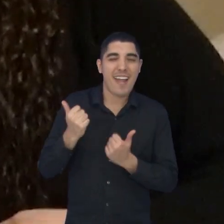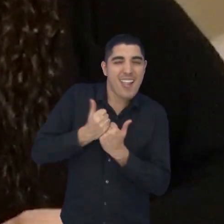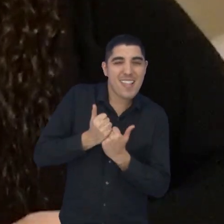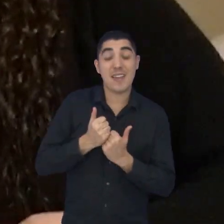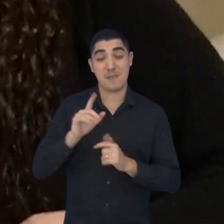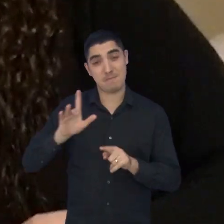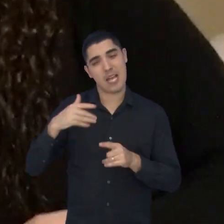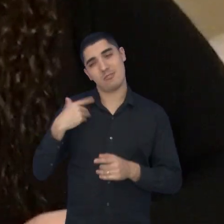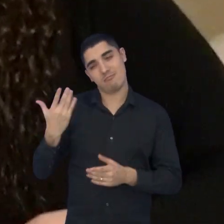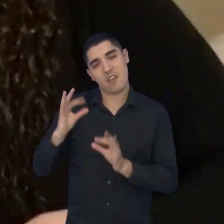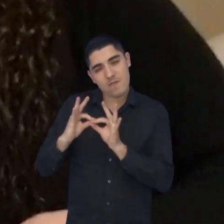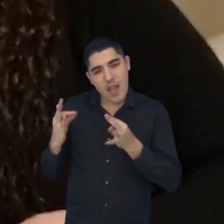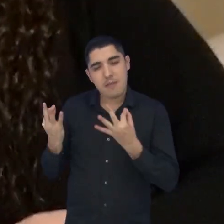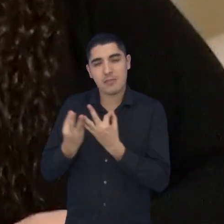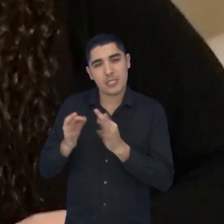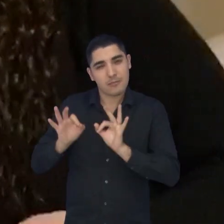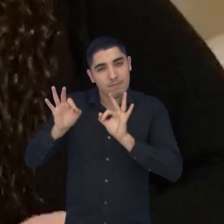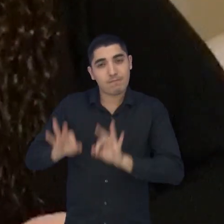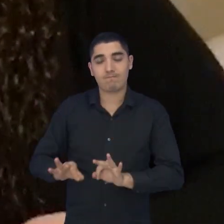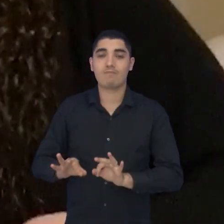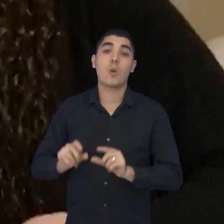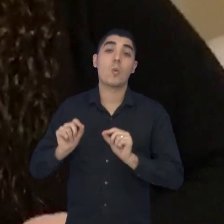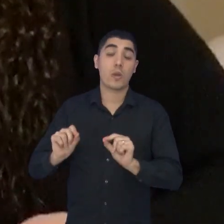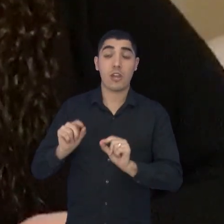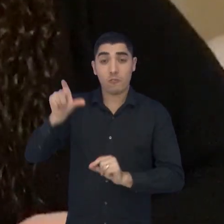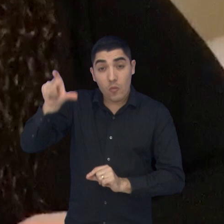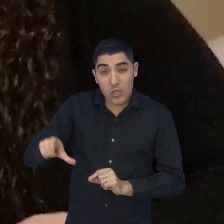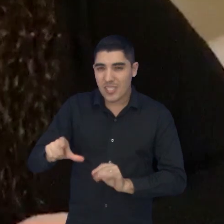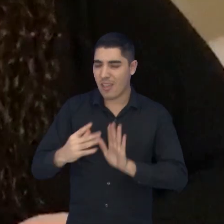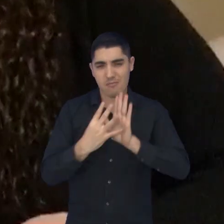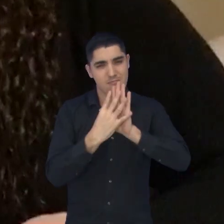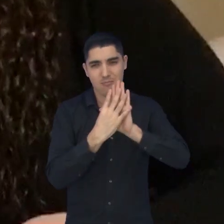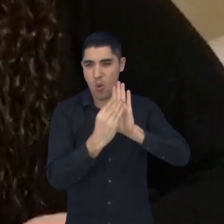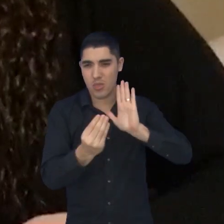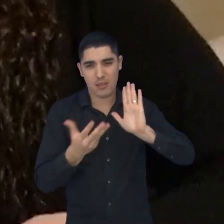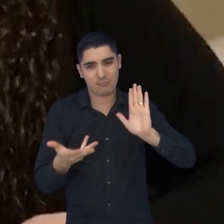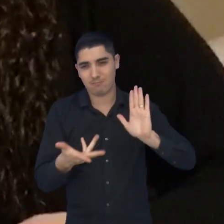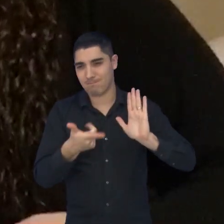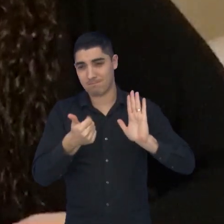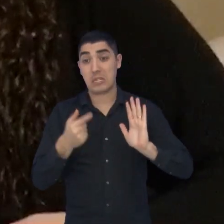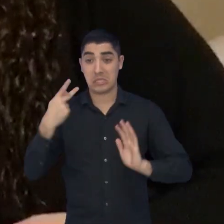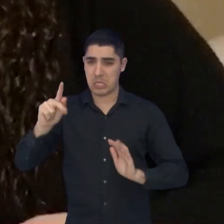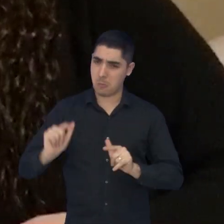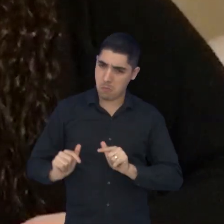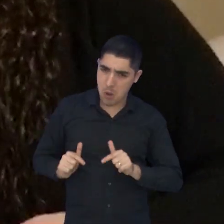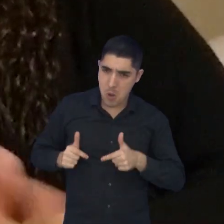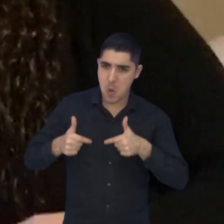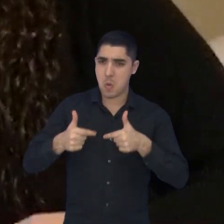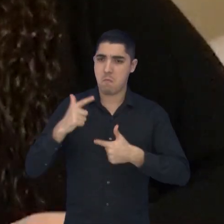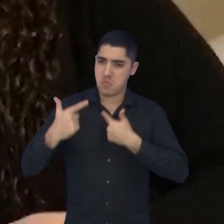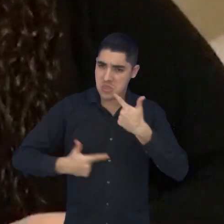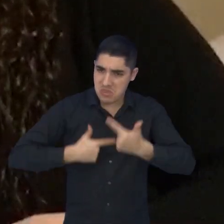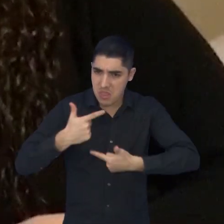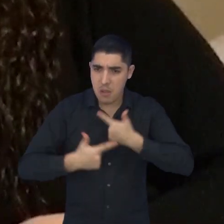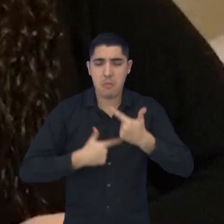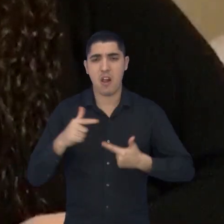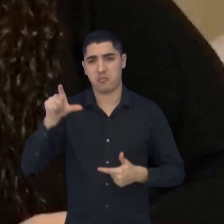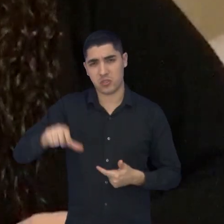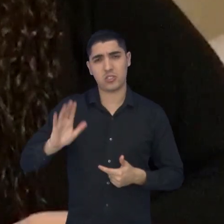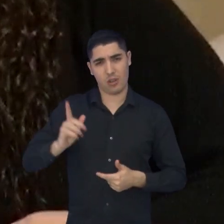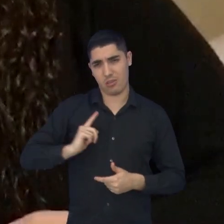sangue, porque você é uma inspiração. O seu trabalho à frente, né, de todo esse conhecimento que